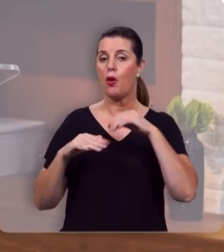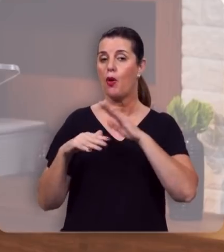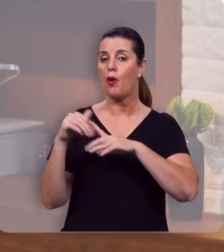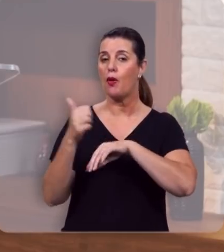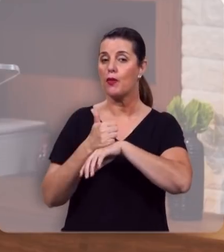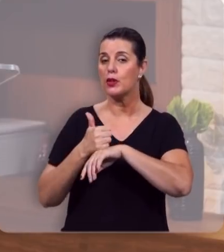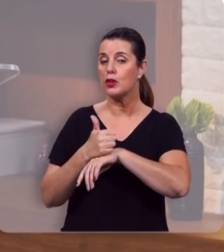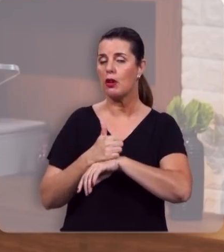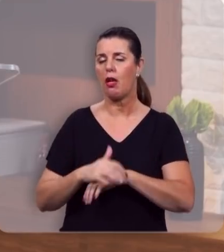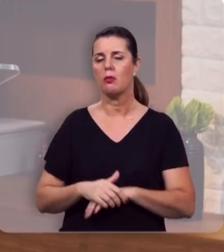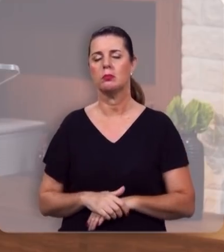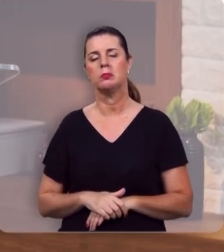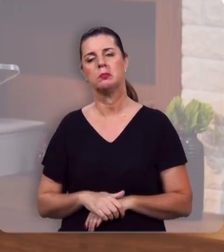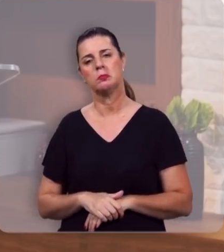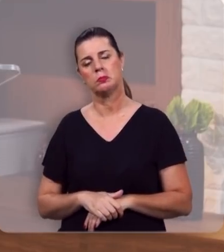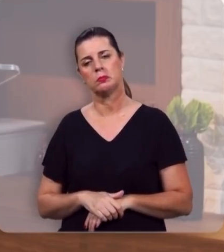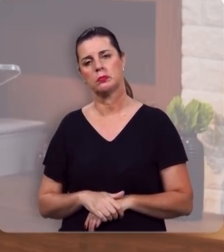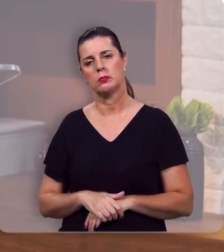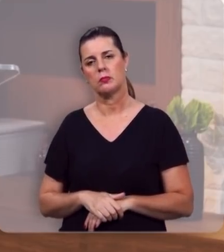profissional,